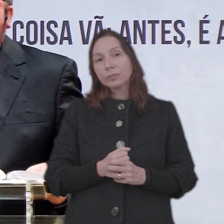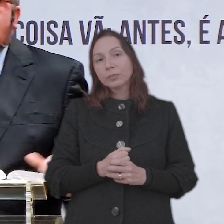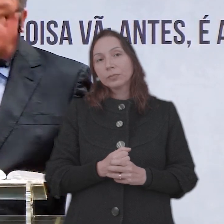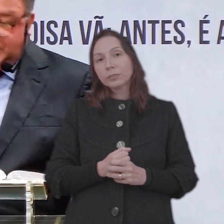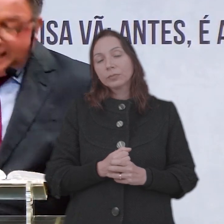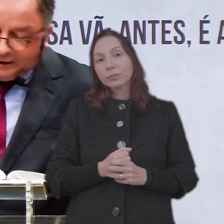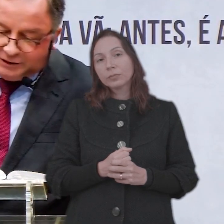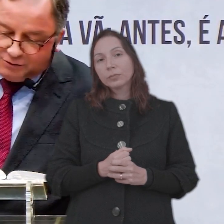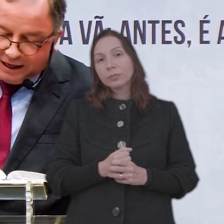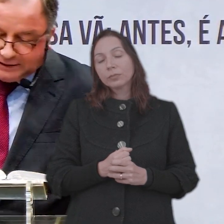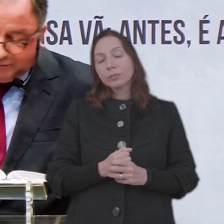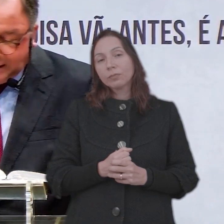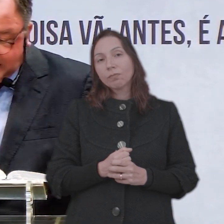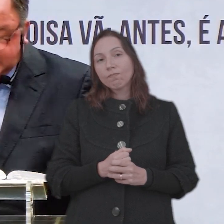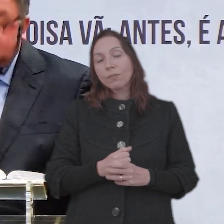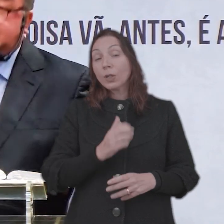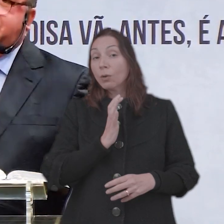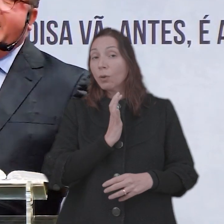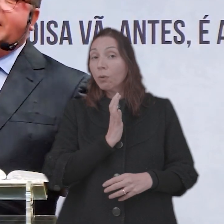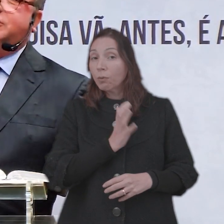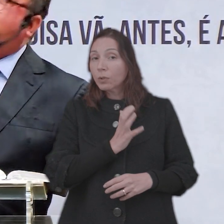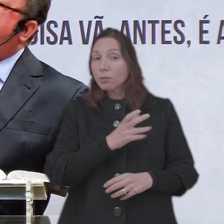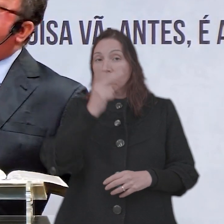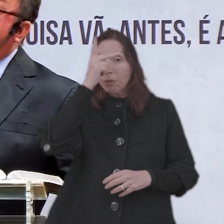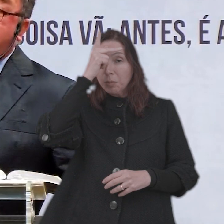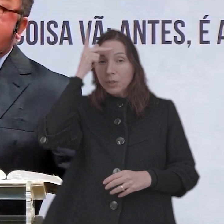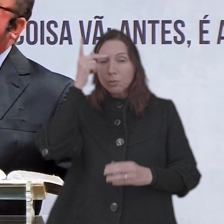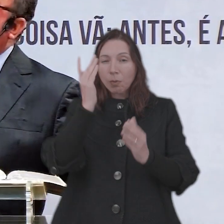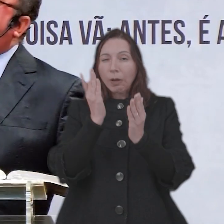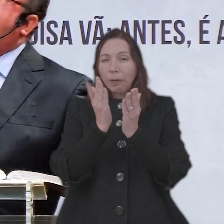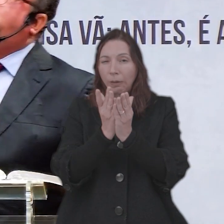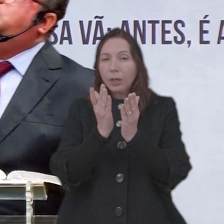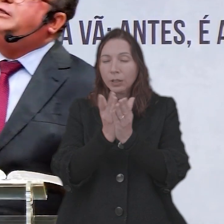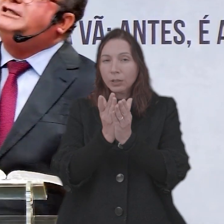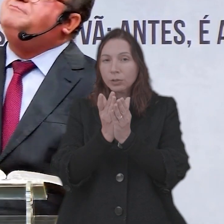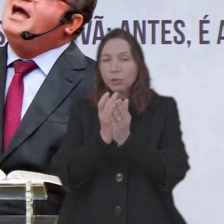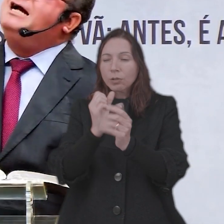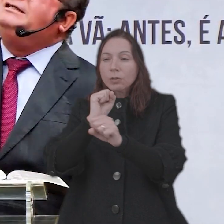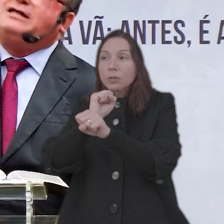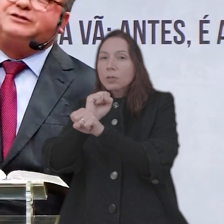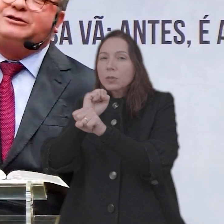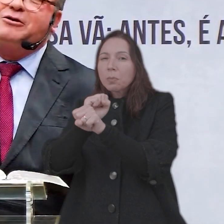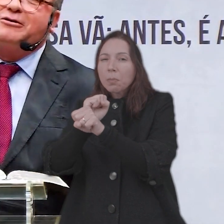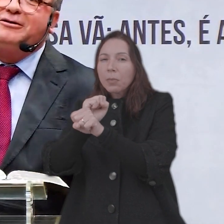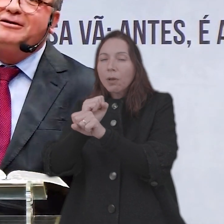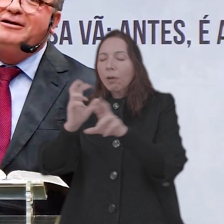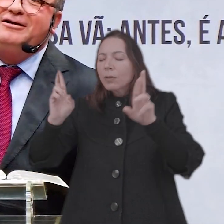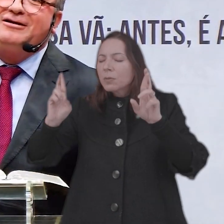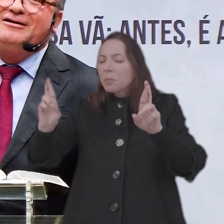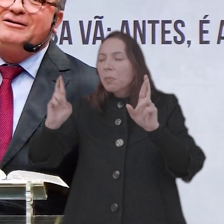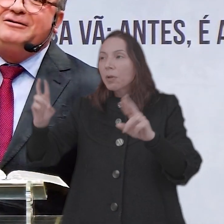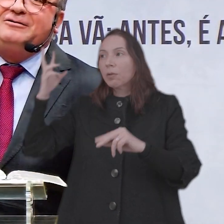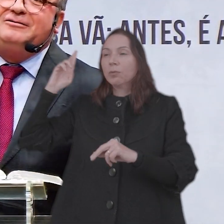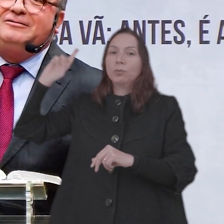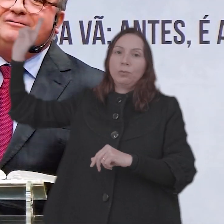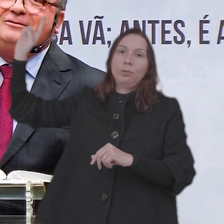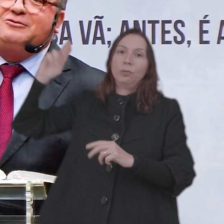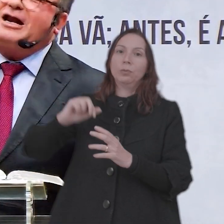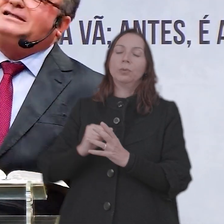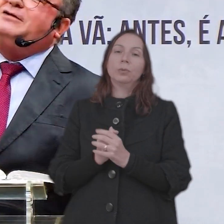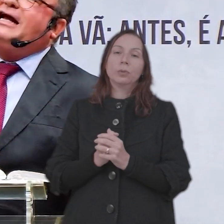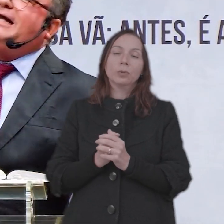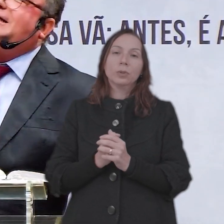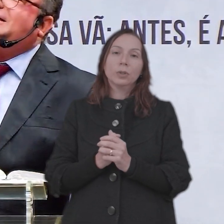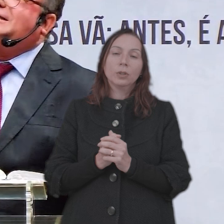o coração do crente, o coração daqueles que esperam no Senhor, o coração daqueles cuja esperança é o Senhor,